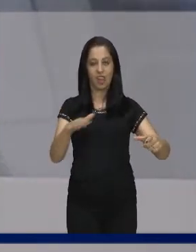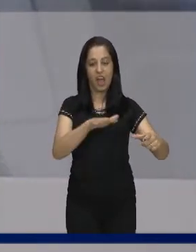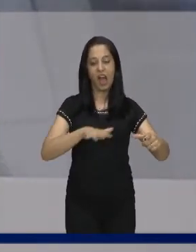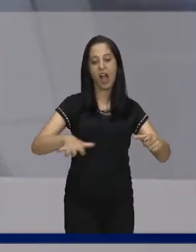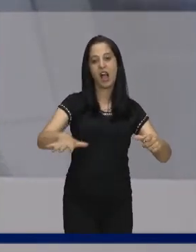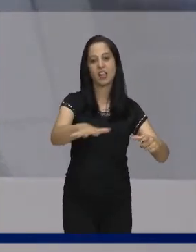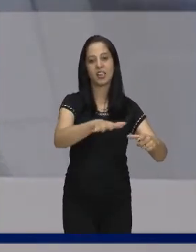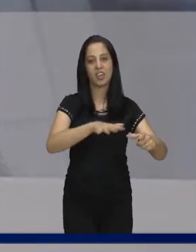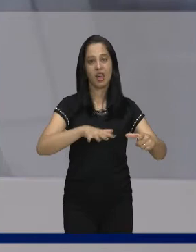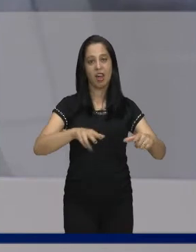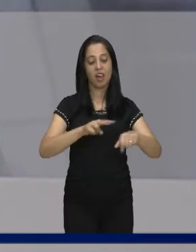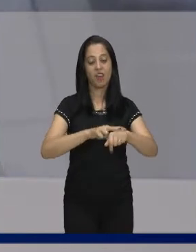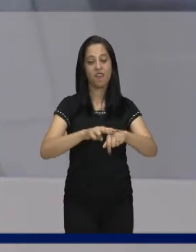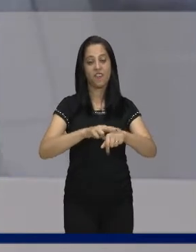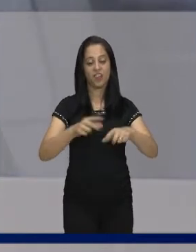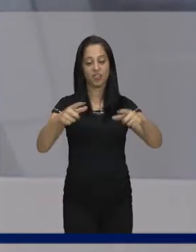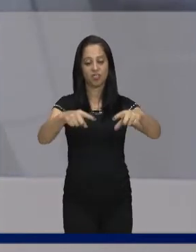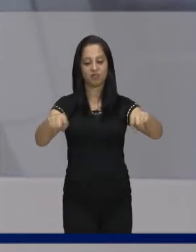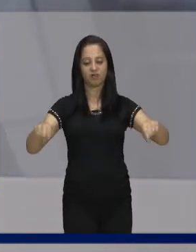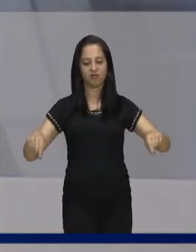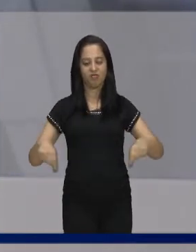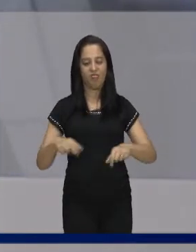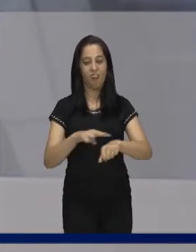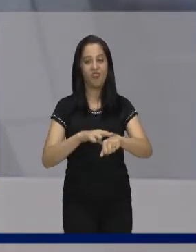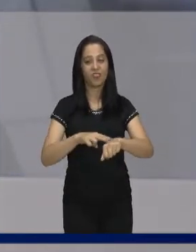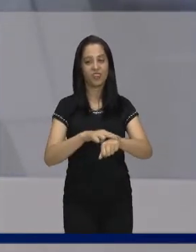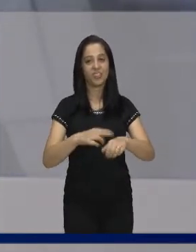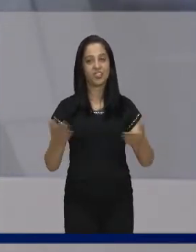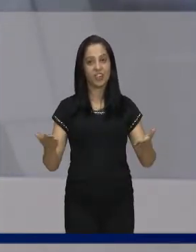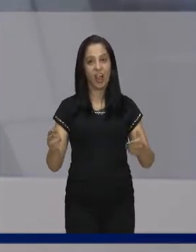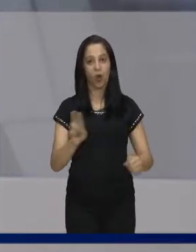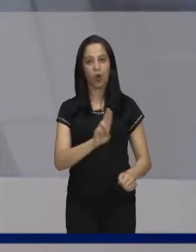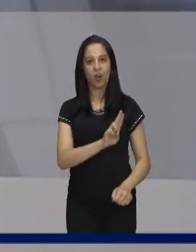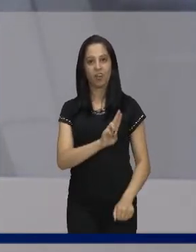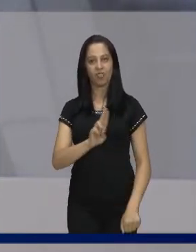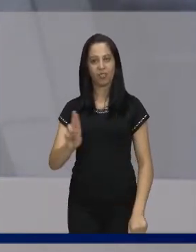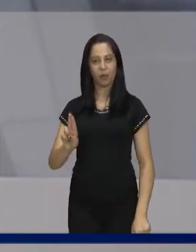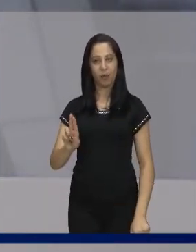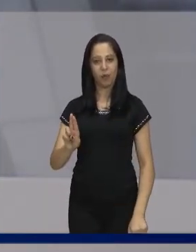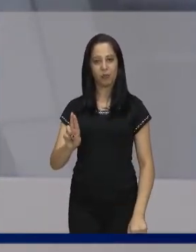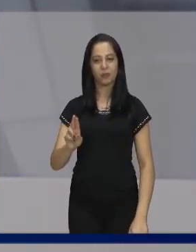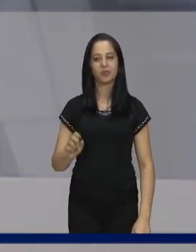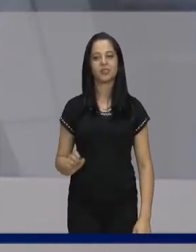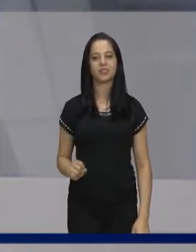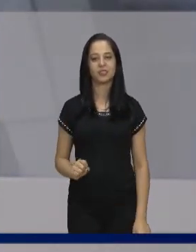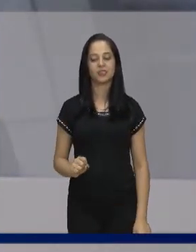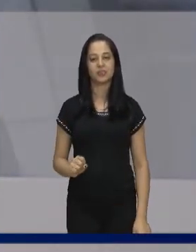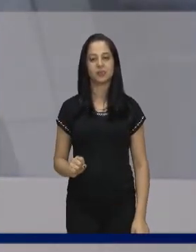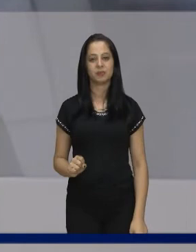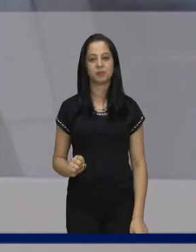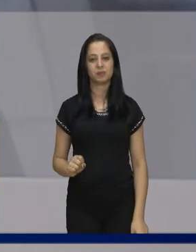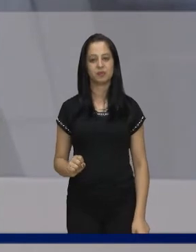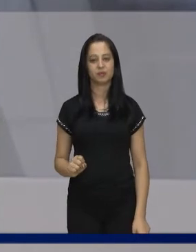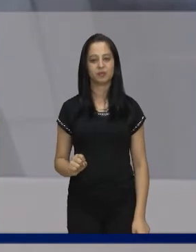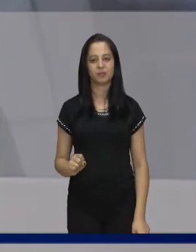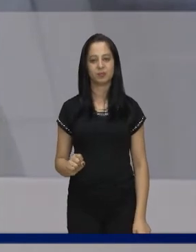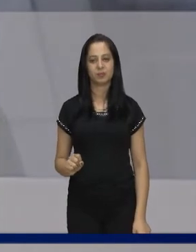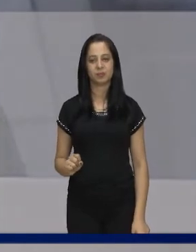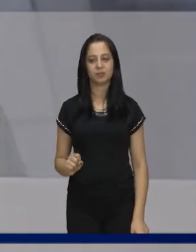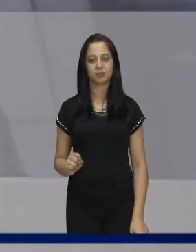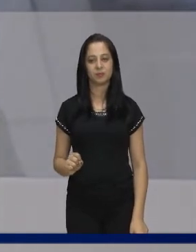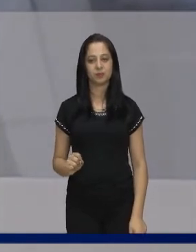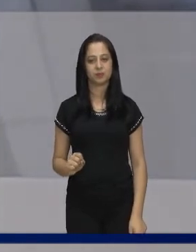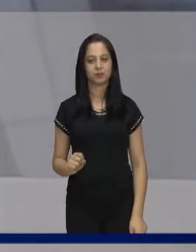Juana Branco. Então, aquela área verde lá, que é uma área de proteção permanente,